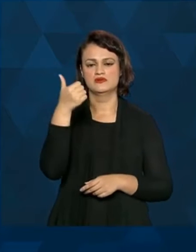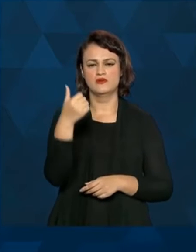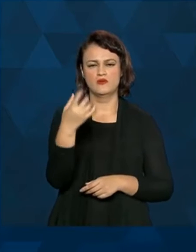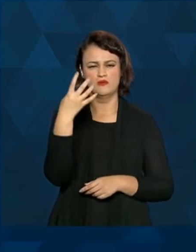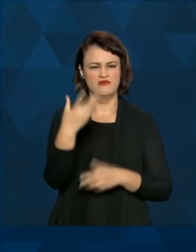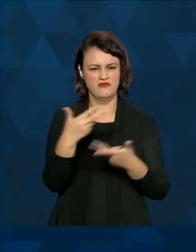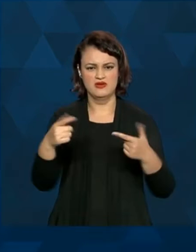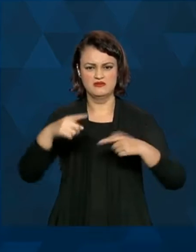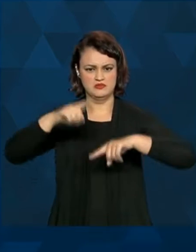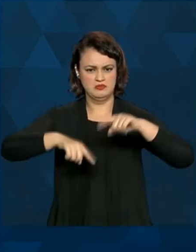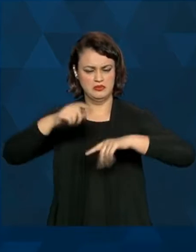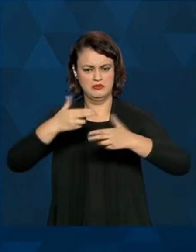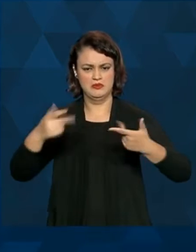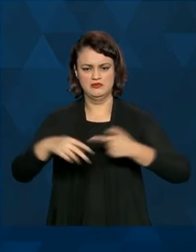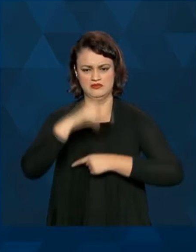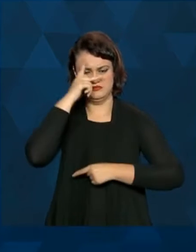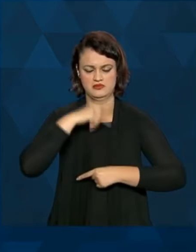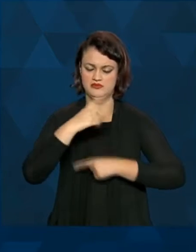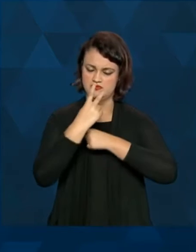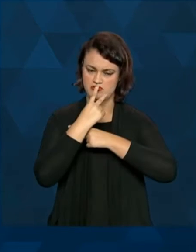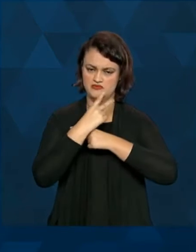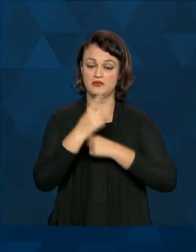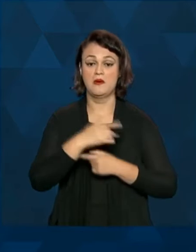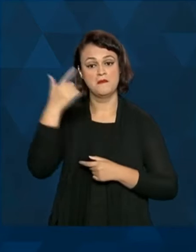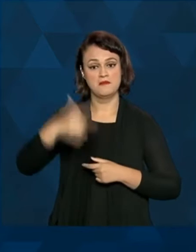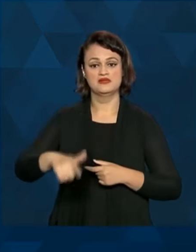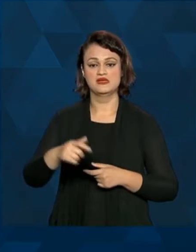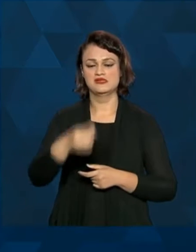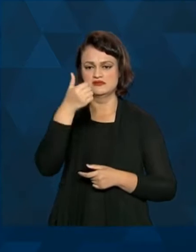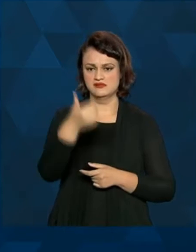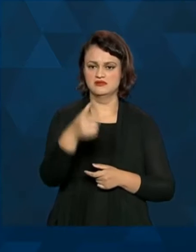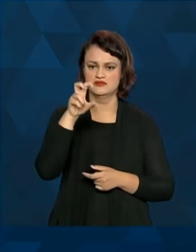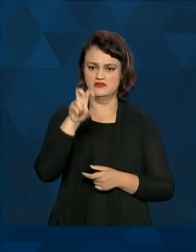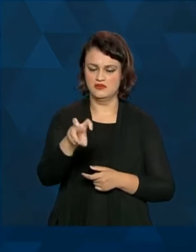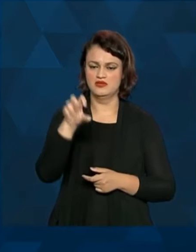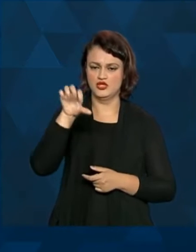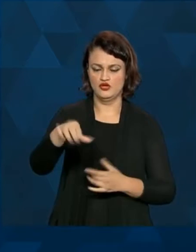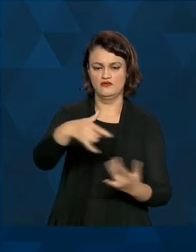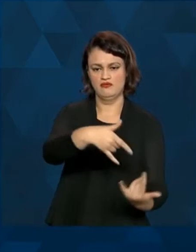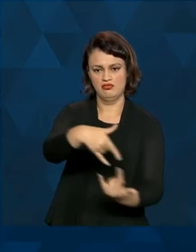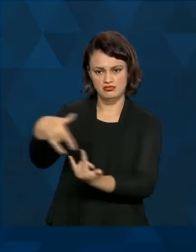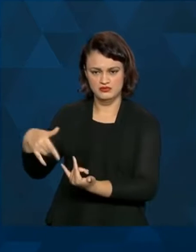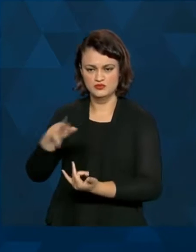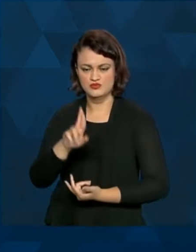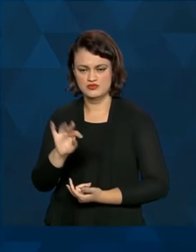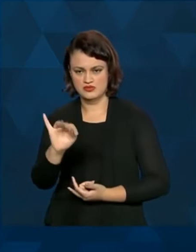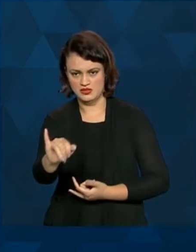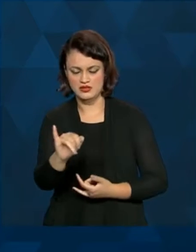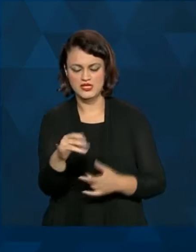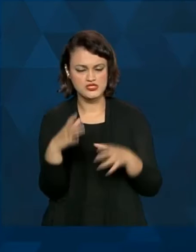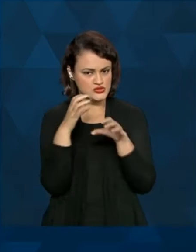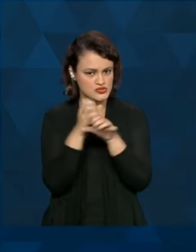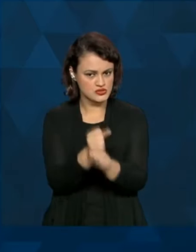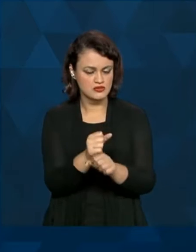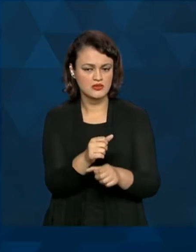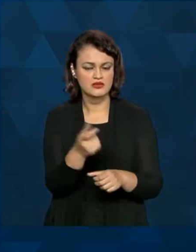3.127.449 equipamentos de proteção individual, foram habilitados 159 leitos de UTI, perfazendo um total